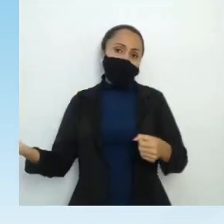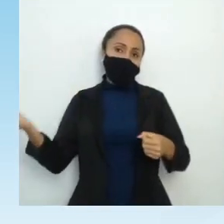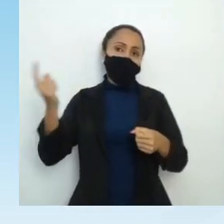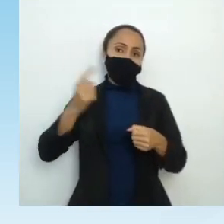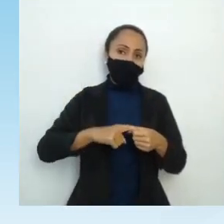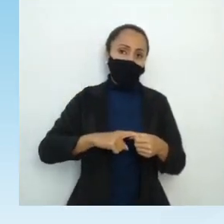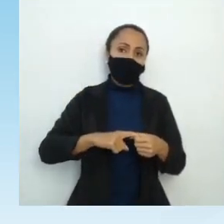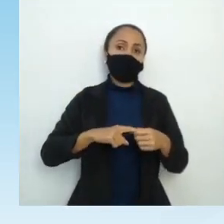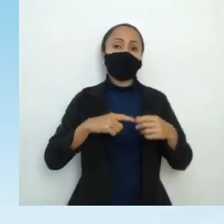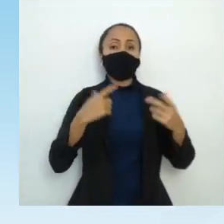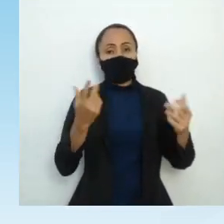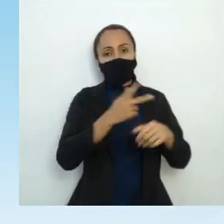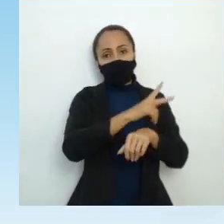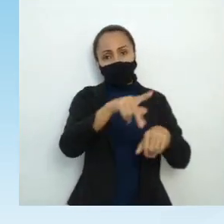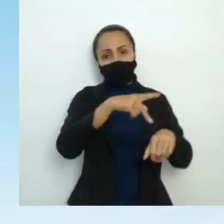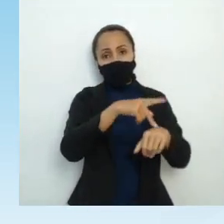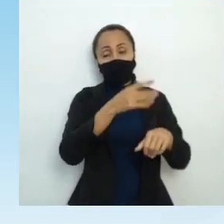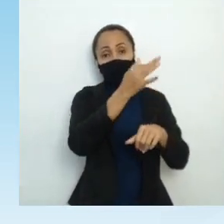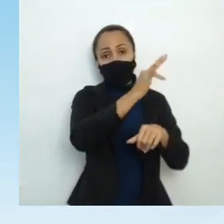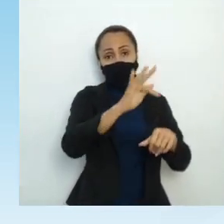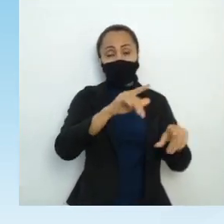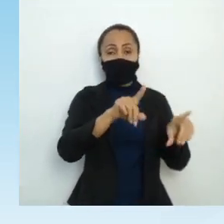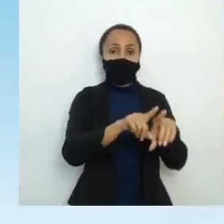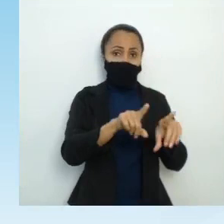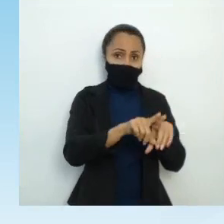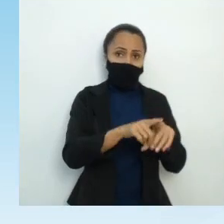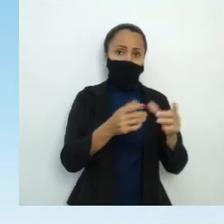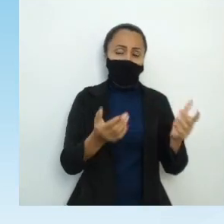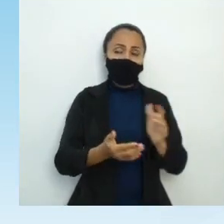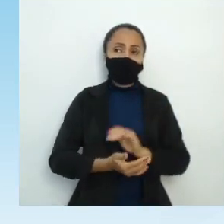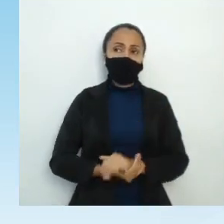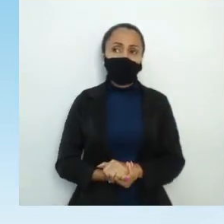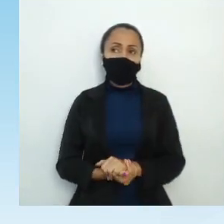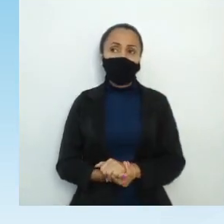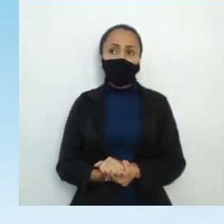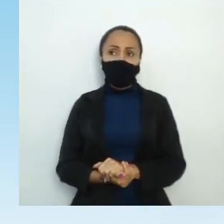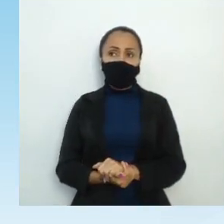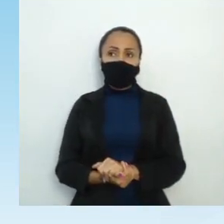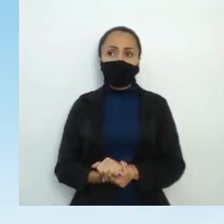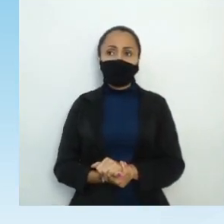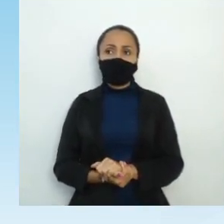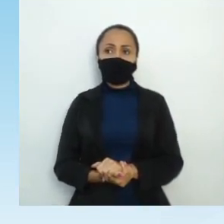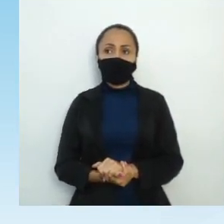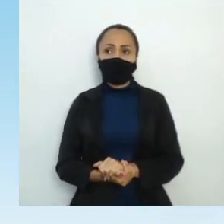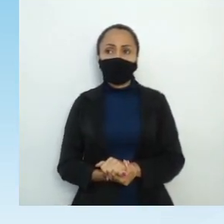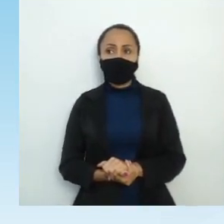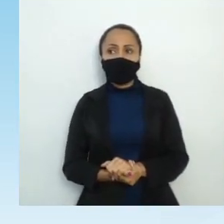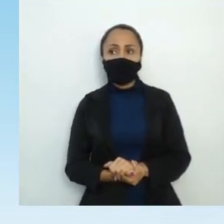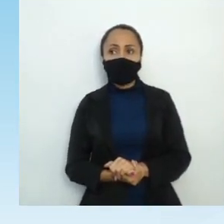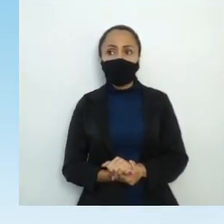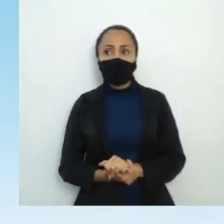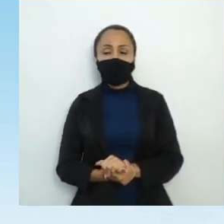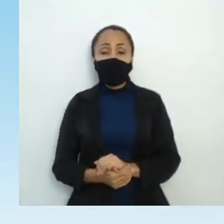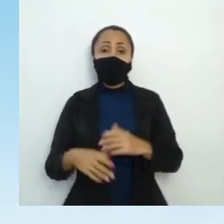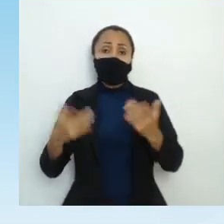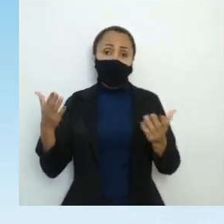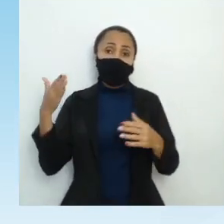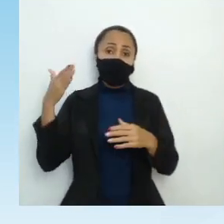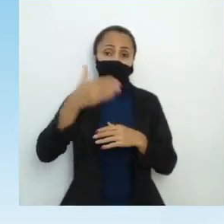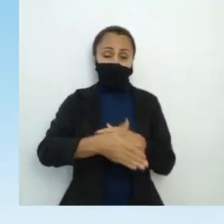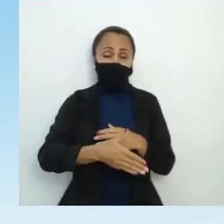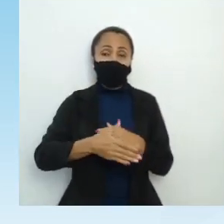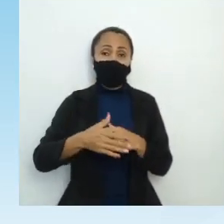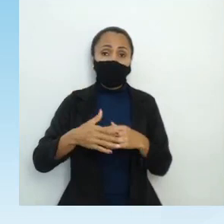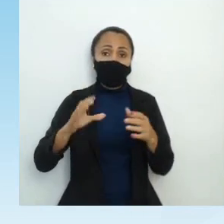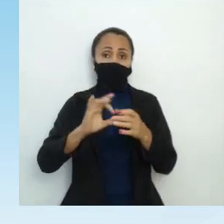também inspirados, então foi o que ocasionou a Revolução Francesa a essa independência, né? Então eles participaram dessa independência